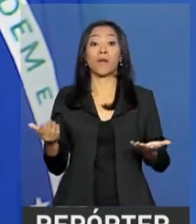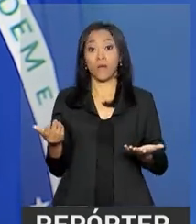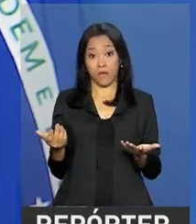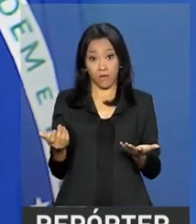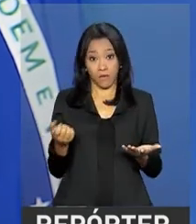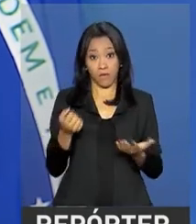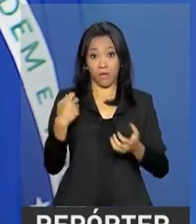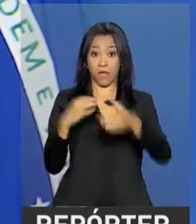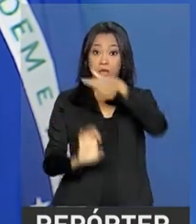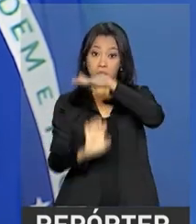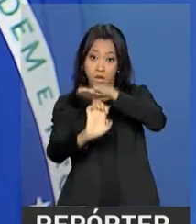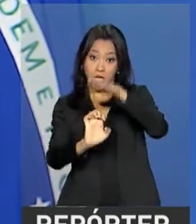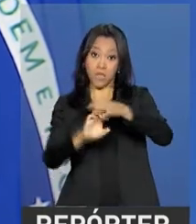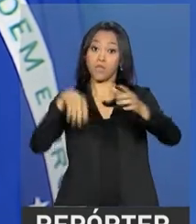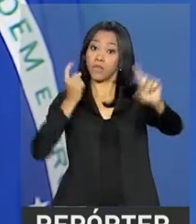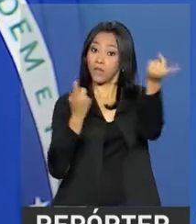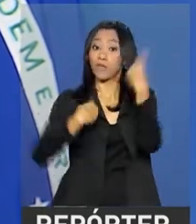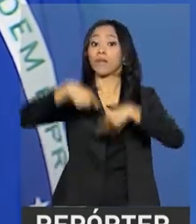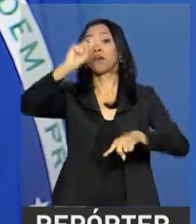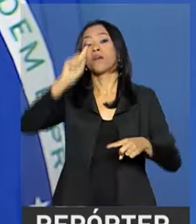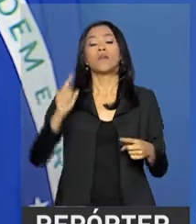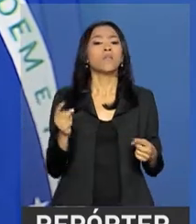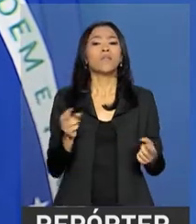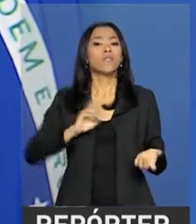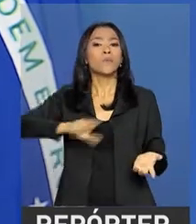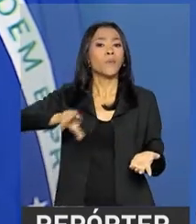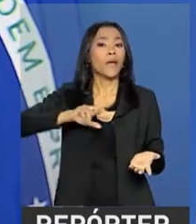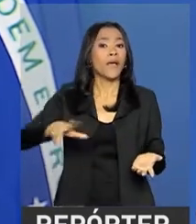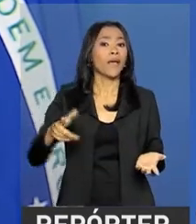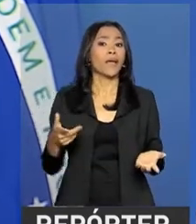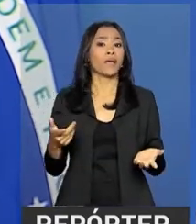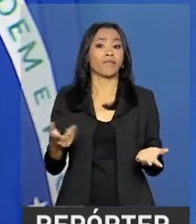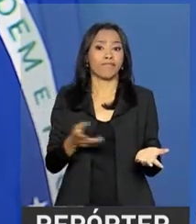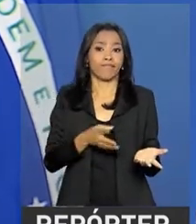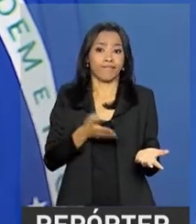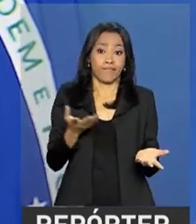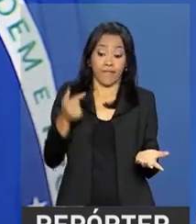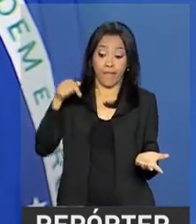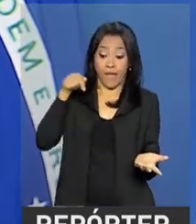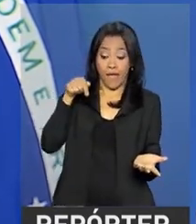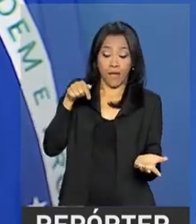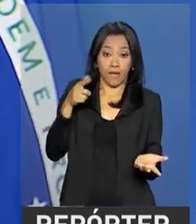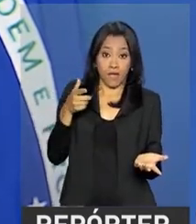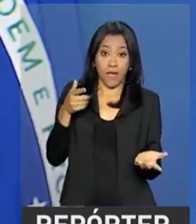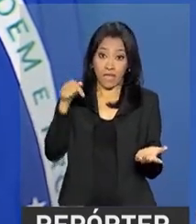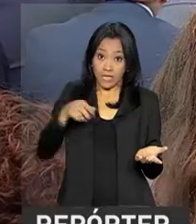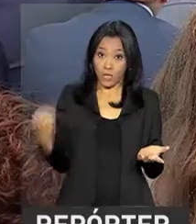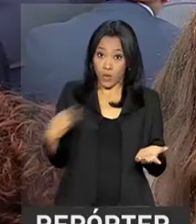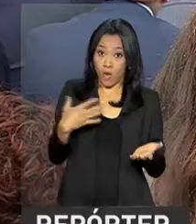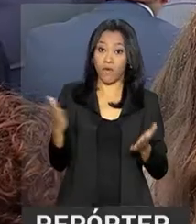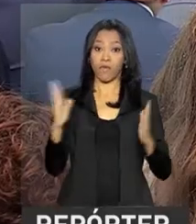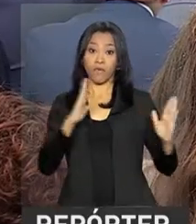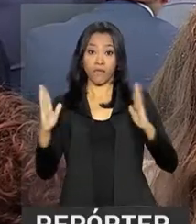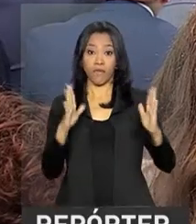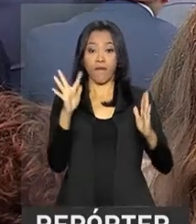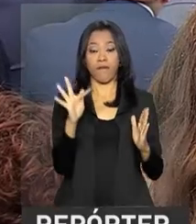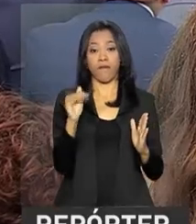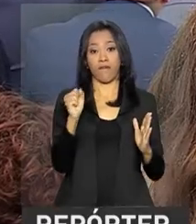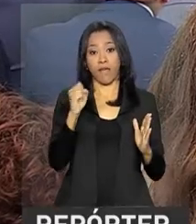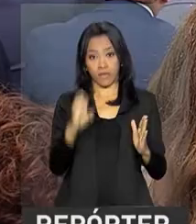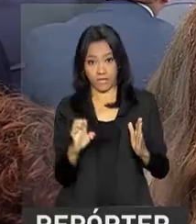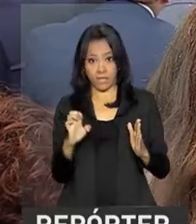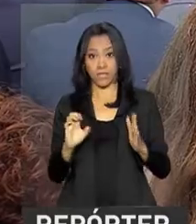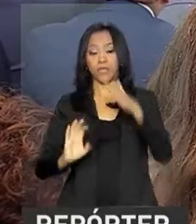e não por acaso a petrobras nesta nova fase atingiu um recorde